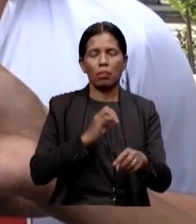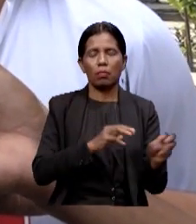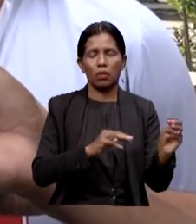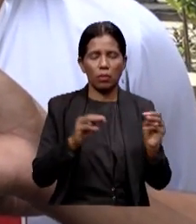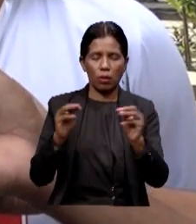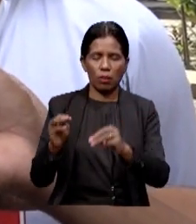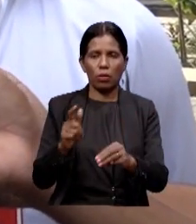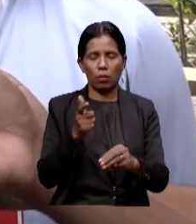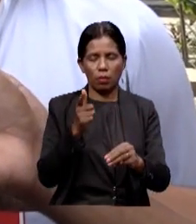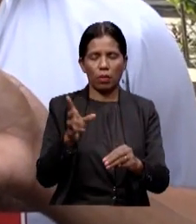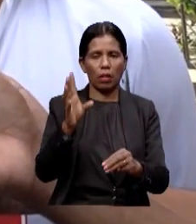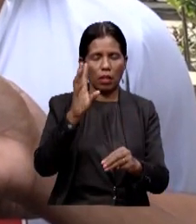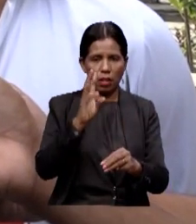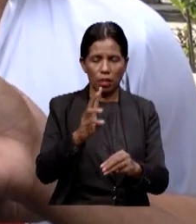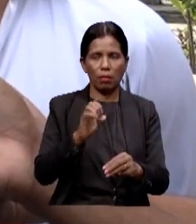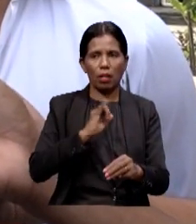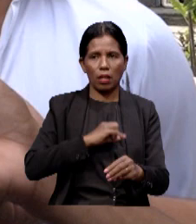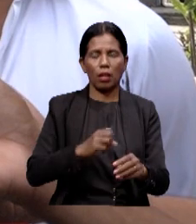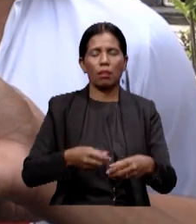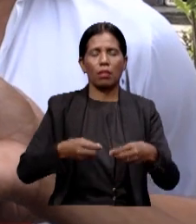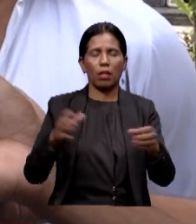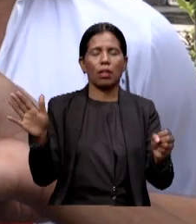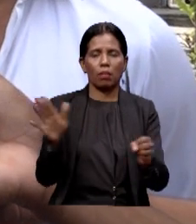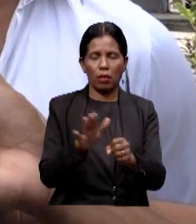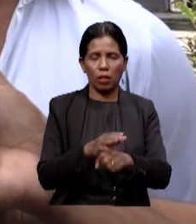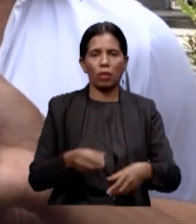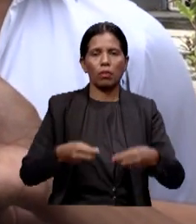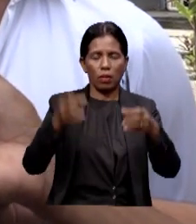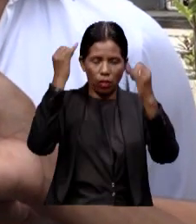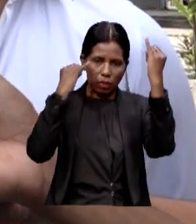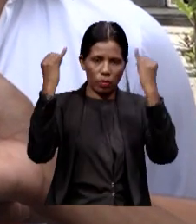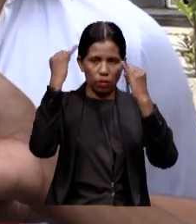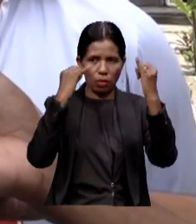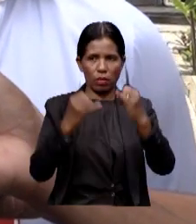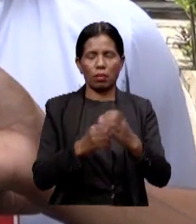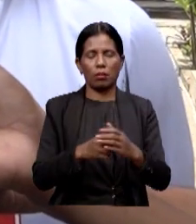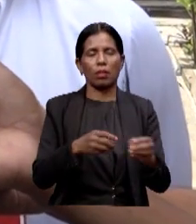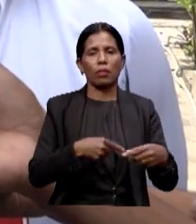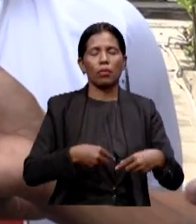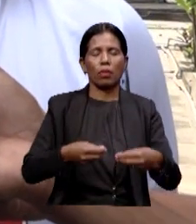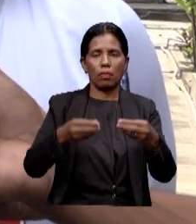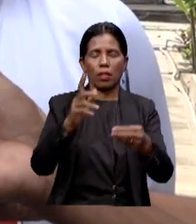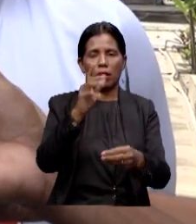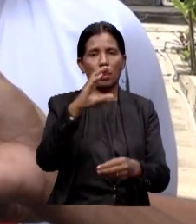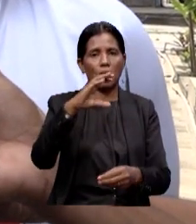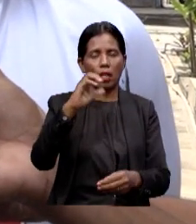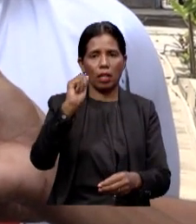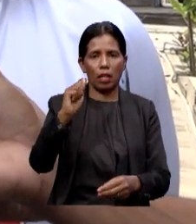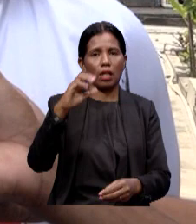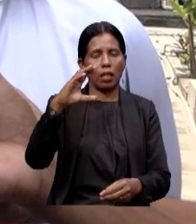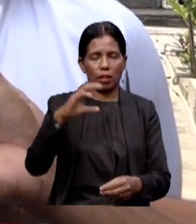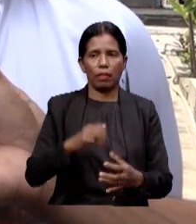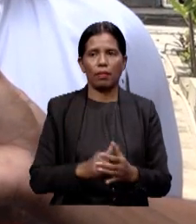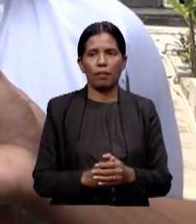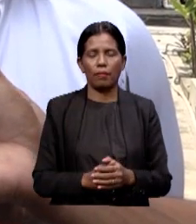na rala completa, foi informações, vai a CAC. Sr. Ministro, perante